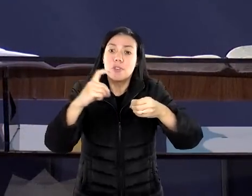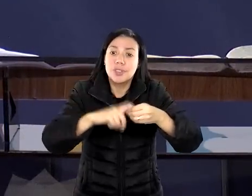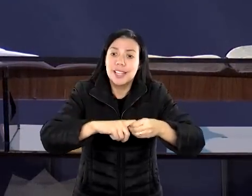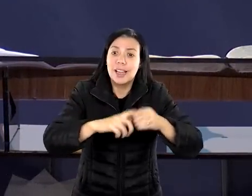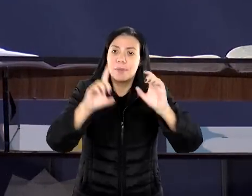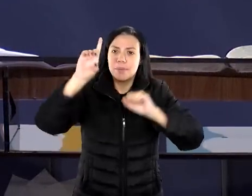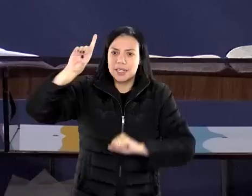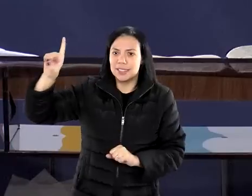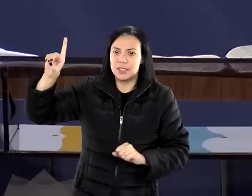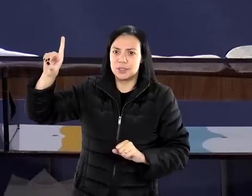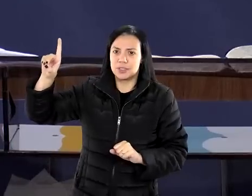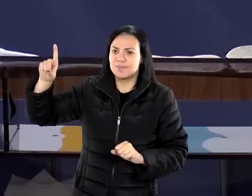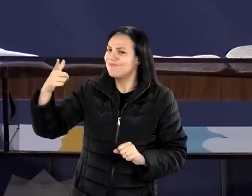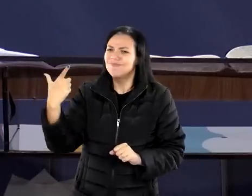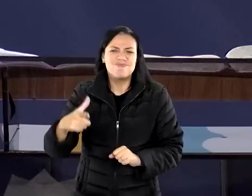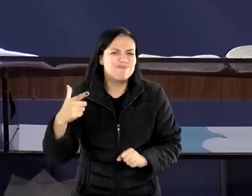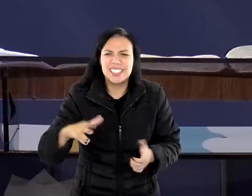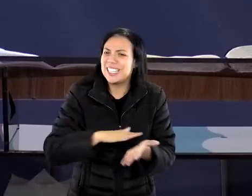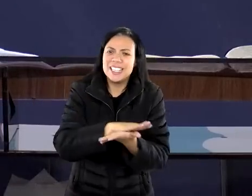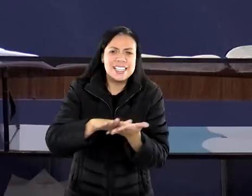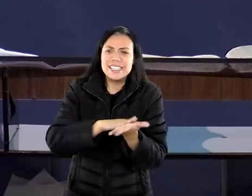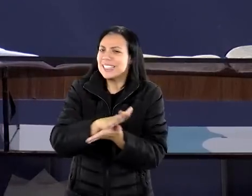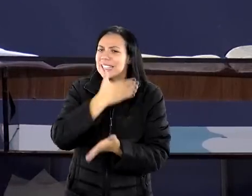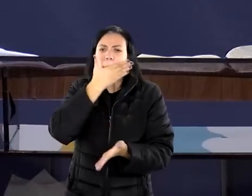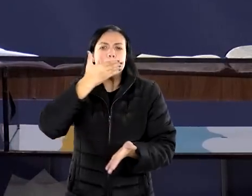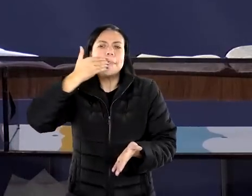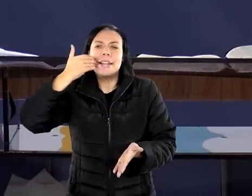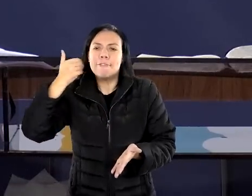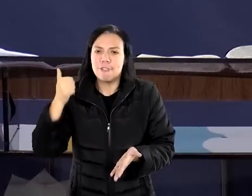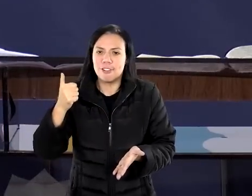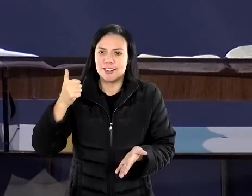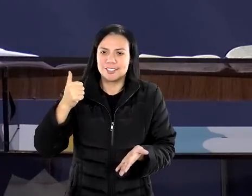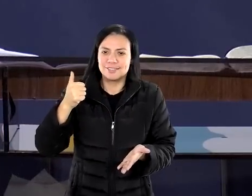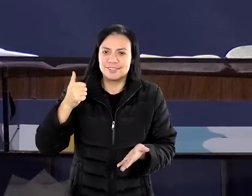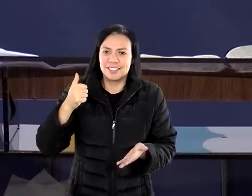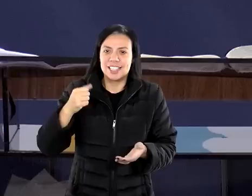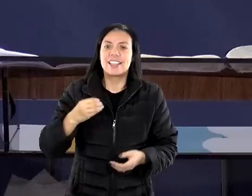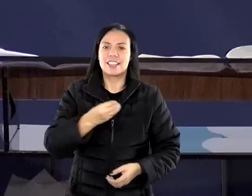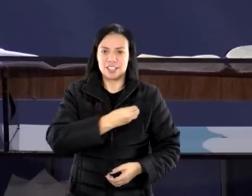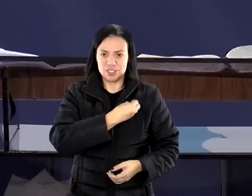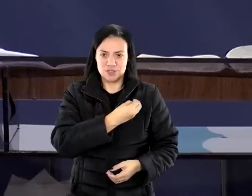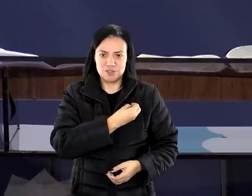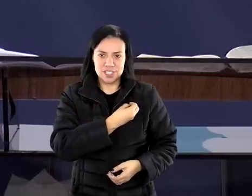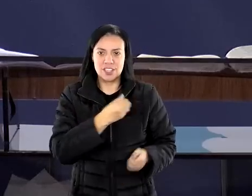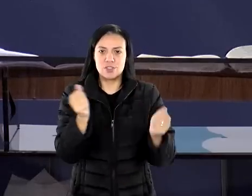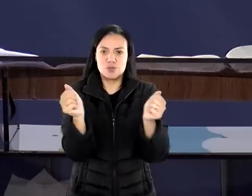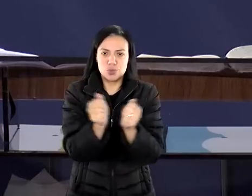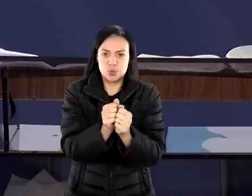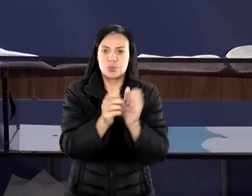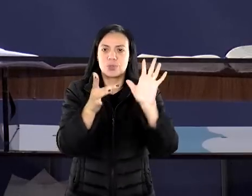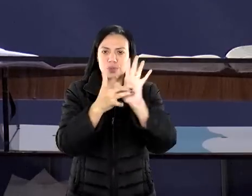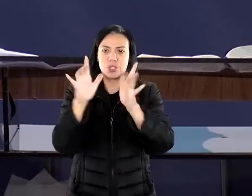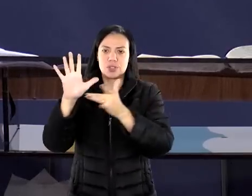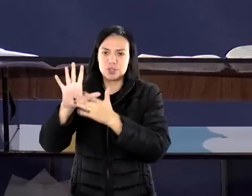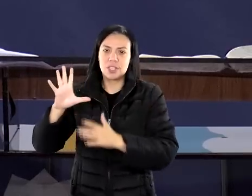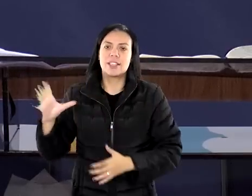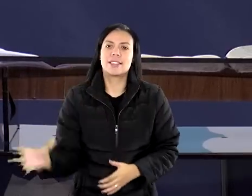Não há privilégio maior, não há nada neste mundo que se compara a ter Jesus Cristo como nosso Senhor e o nosso